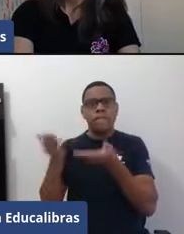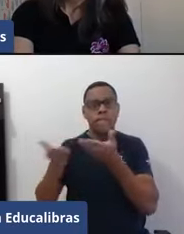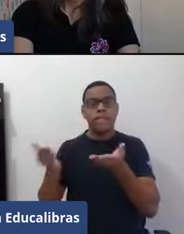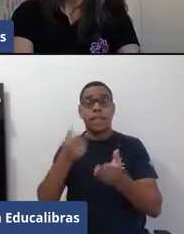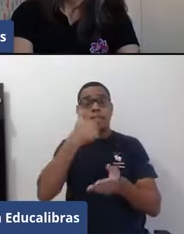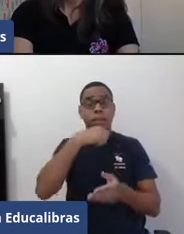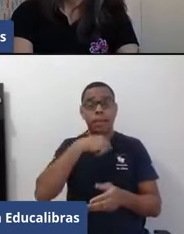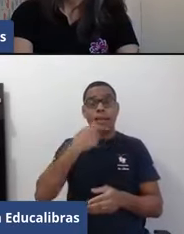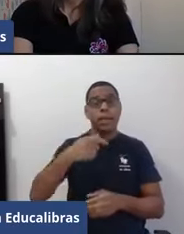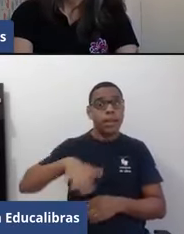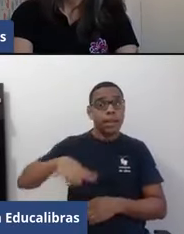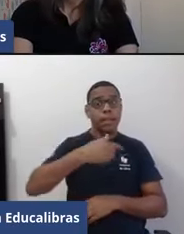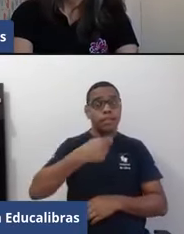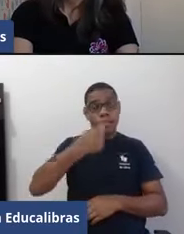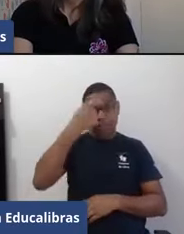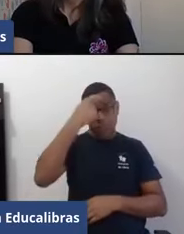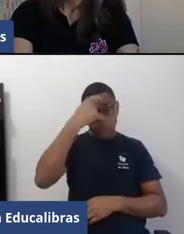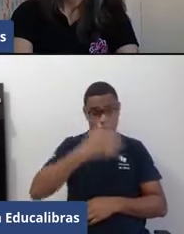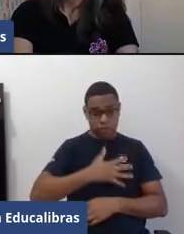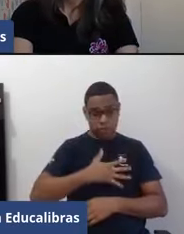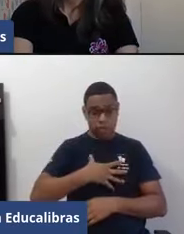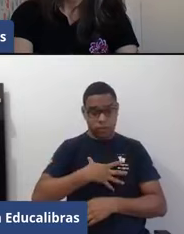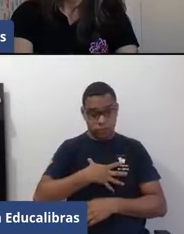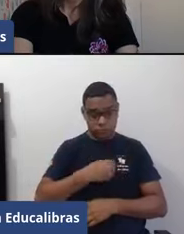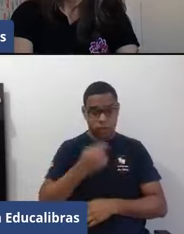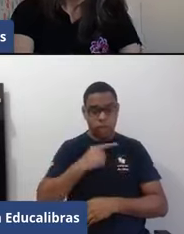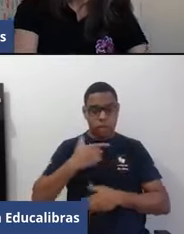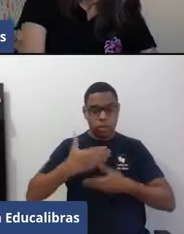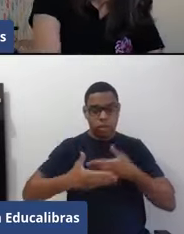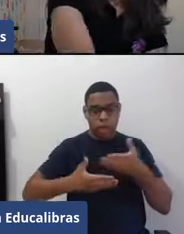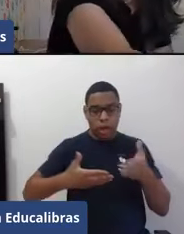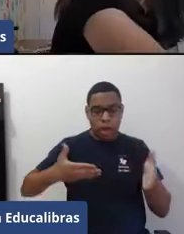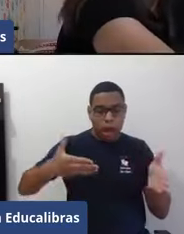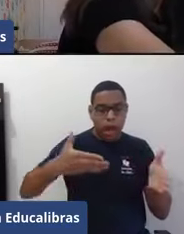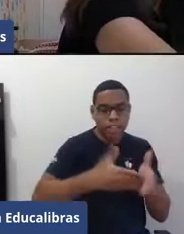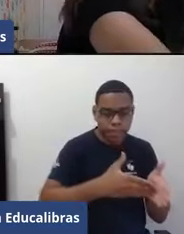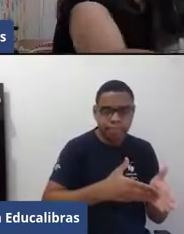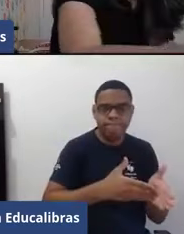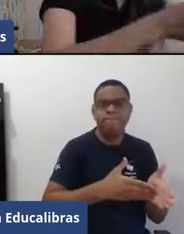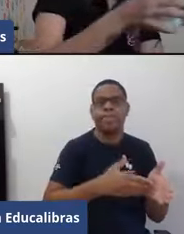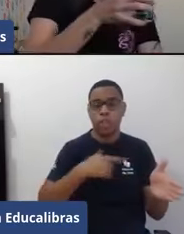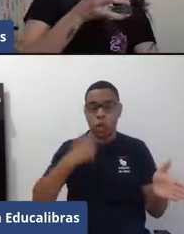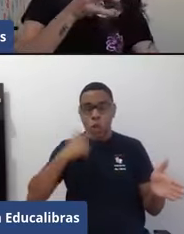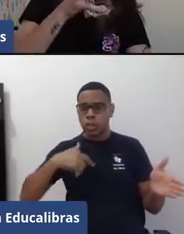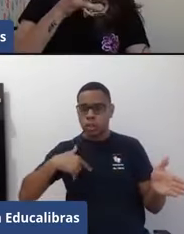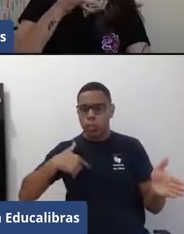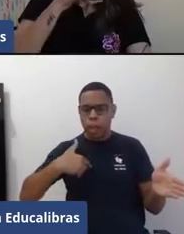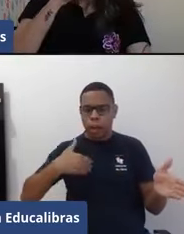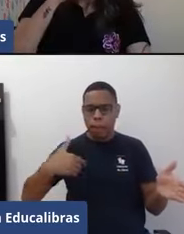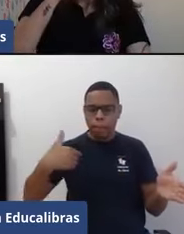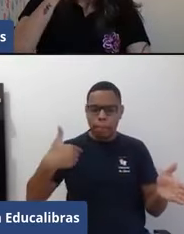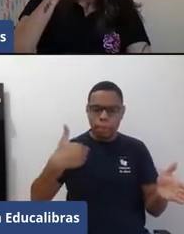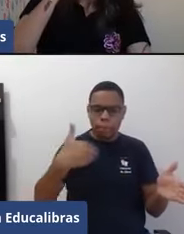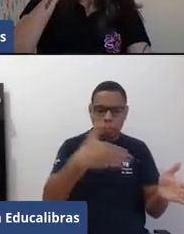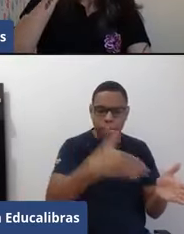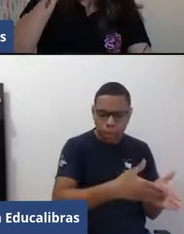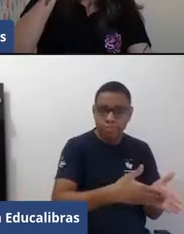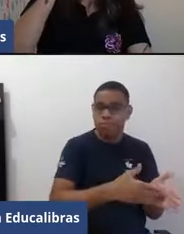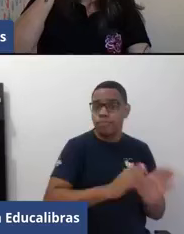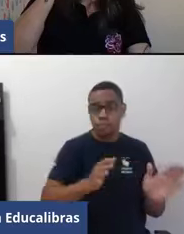a consciência que meu filho chegou até aqui. Então, ele progrediu até aqui, eu não tenho o que fazer. Primeiro, nem